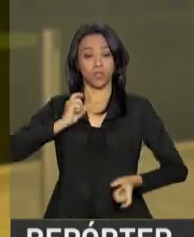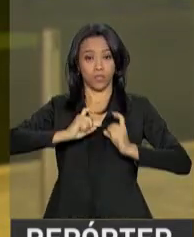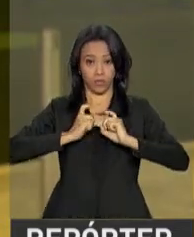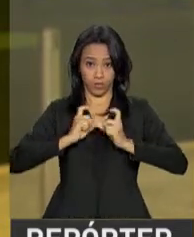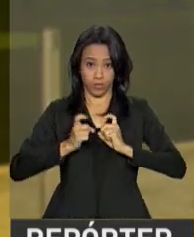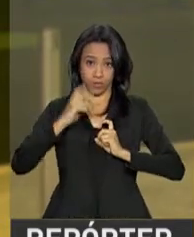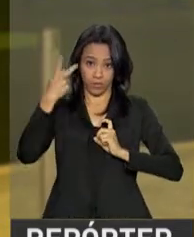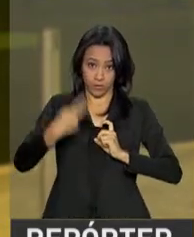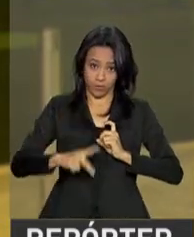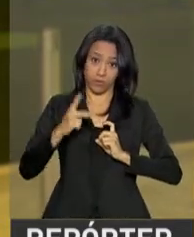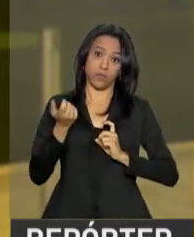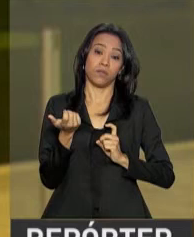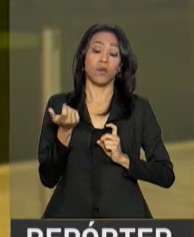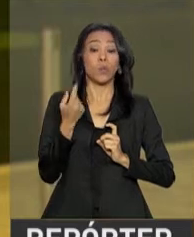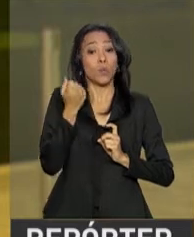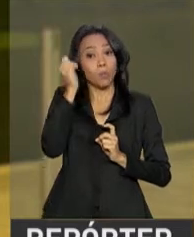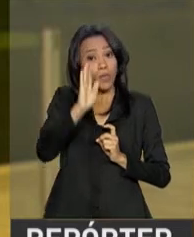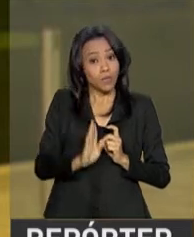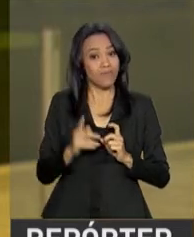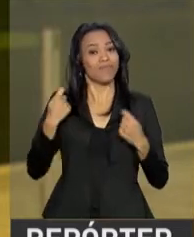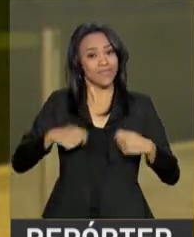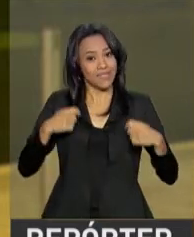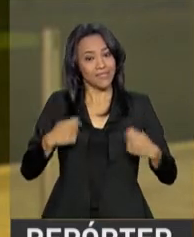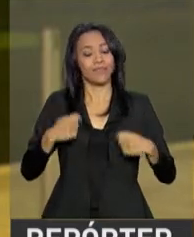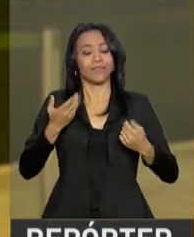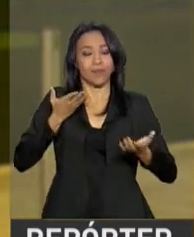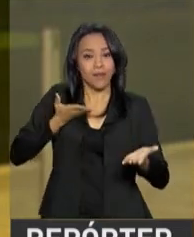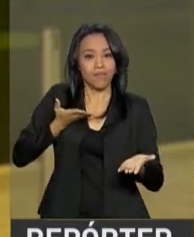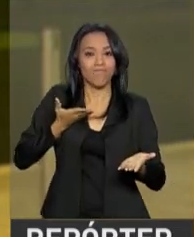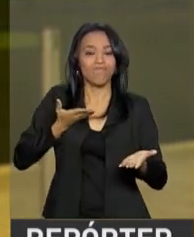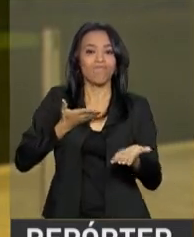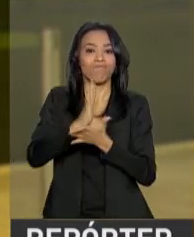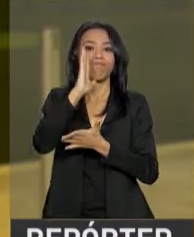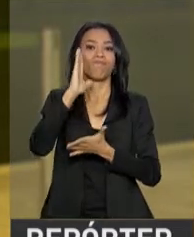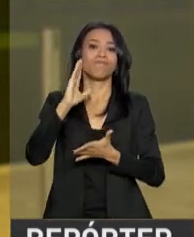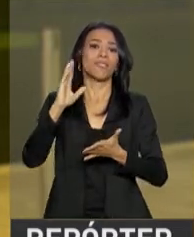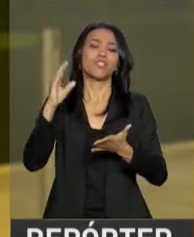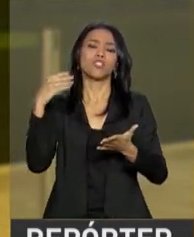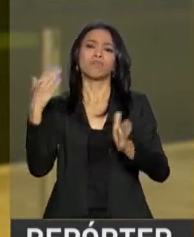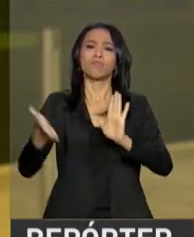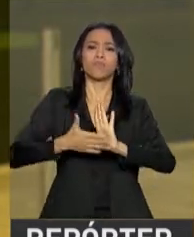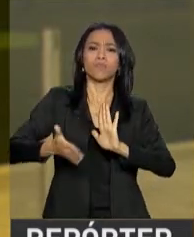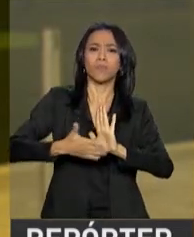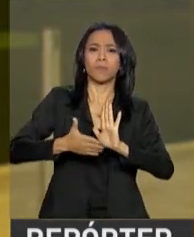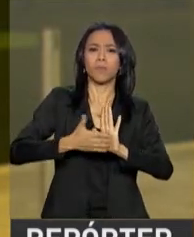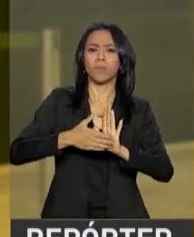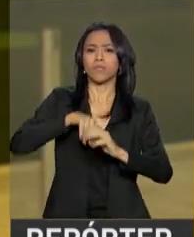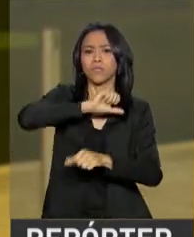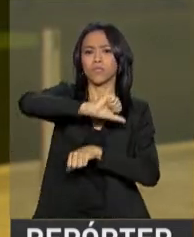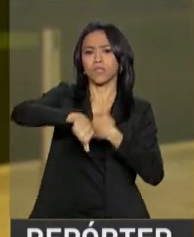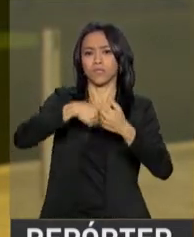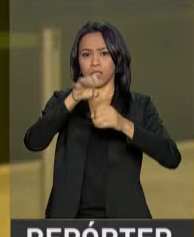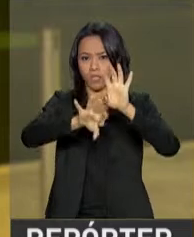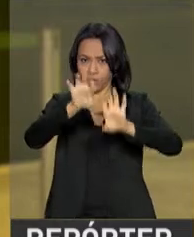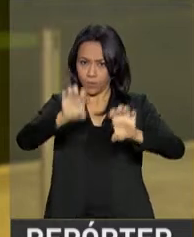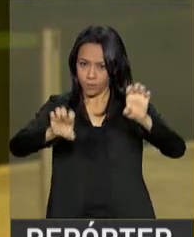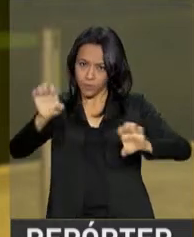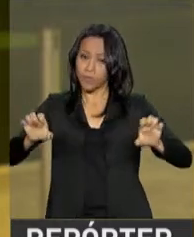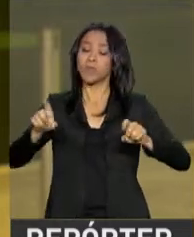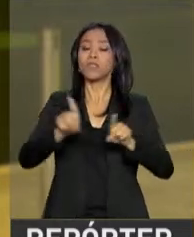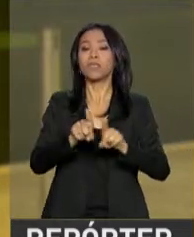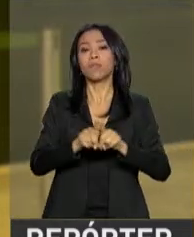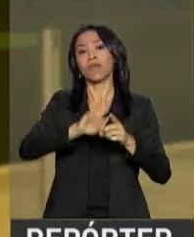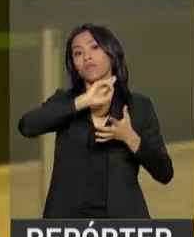o brasil precisa avançar na aprovação de reformas estruturantes e na criação de um conjunto de medidas